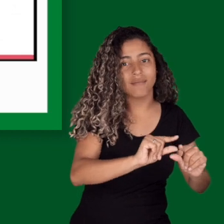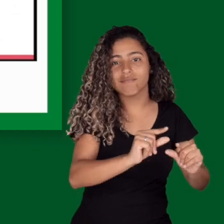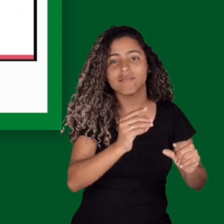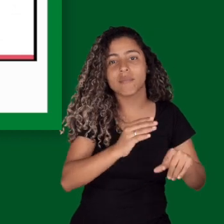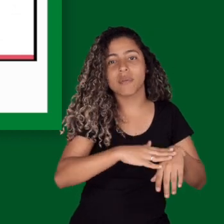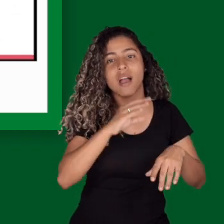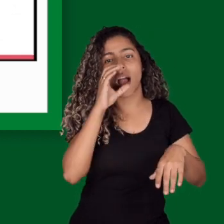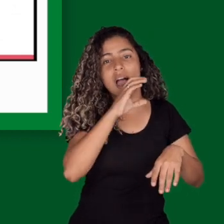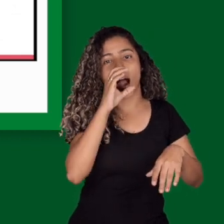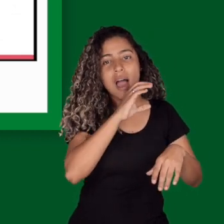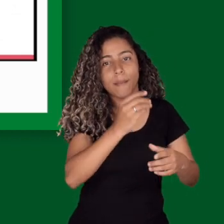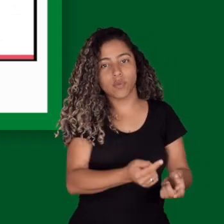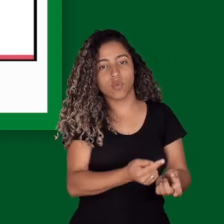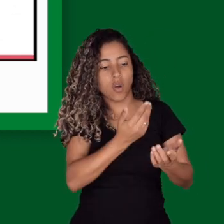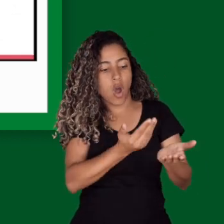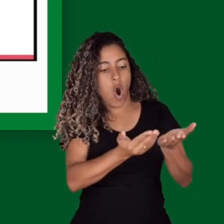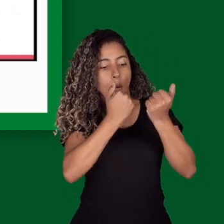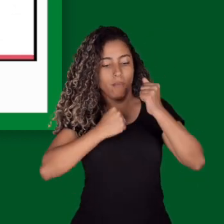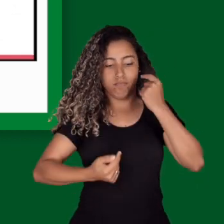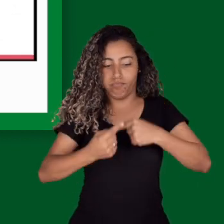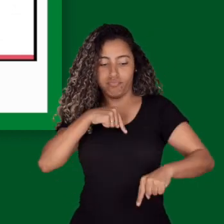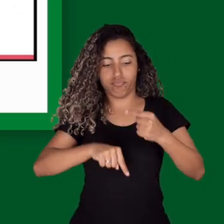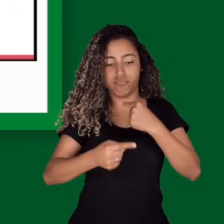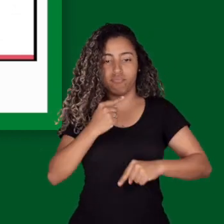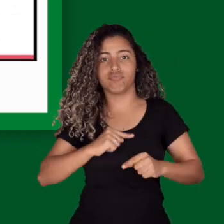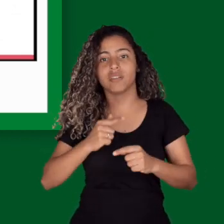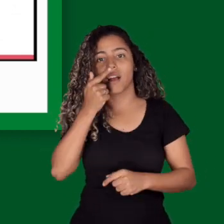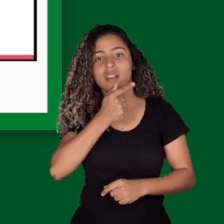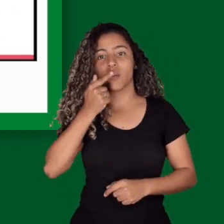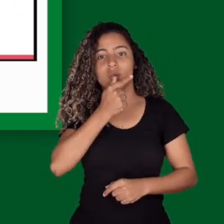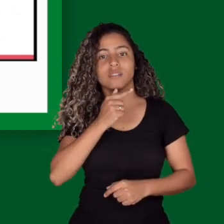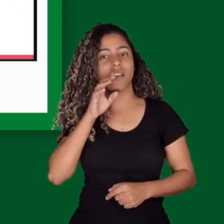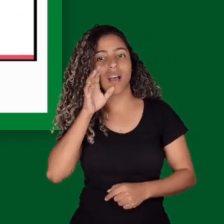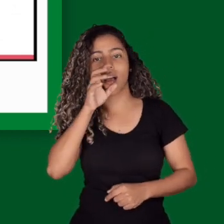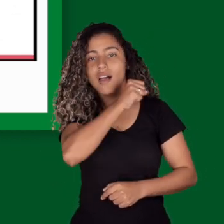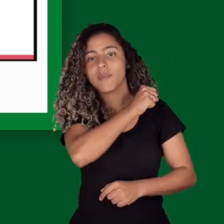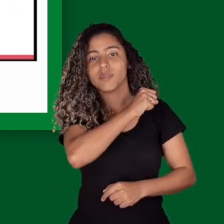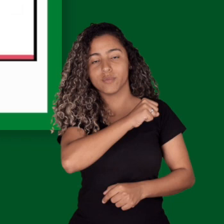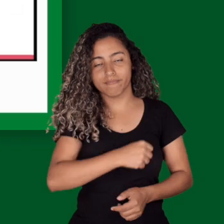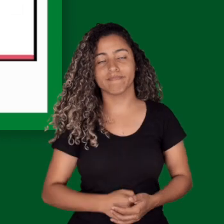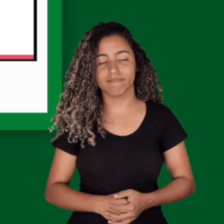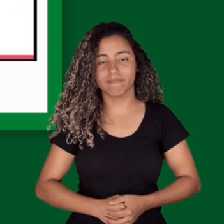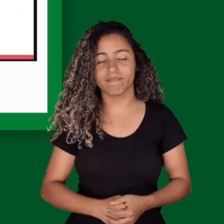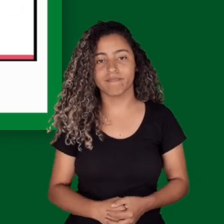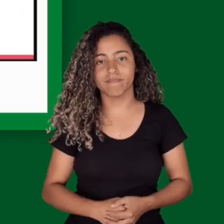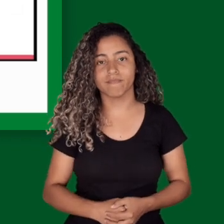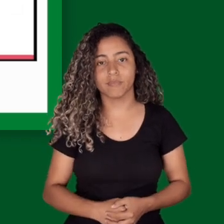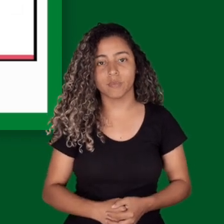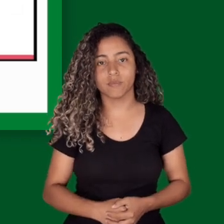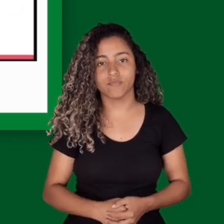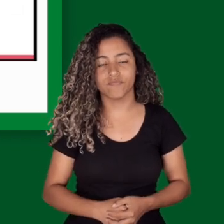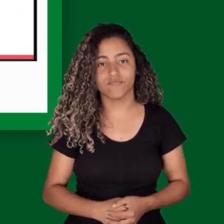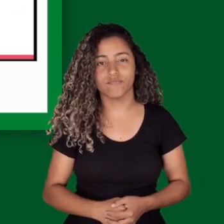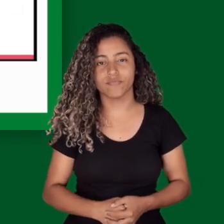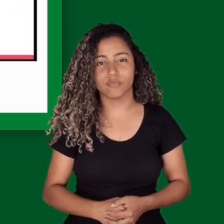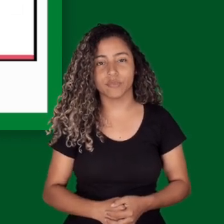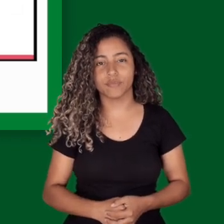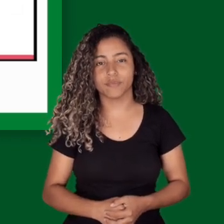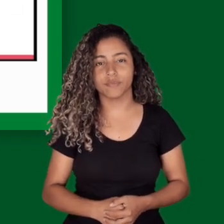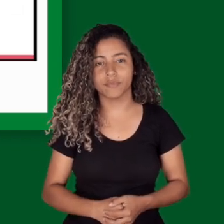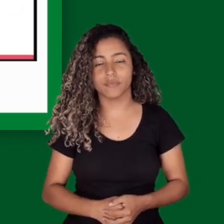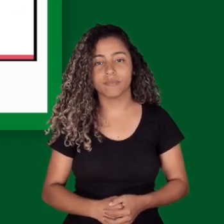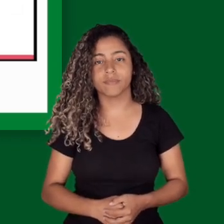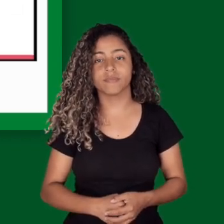esse carboidrato vai se transformar em glicose e subir os níveis de açúcar no sangue. É importante também que